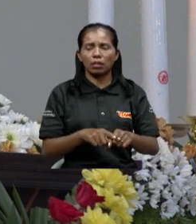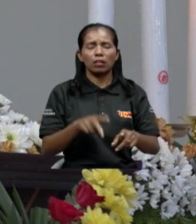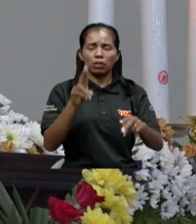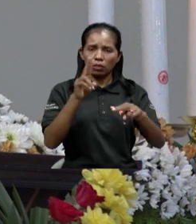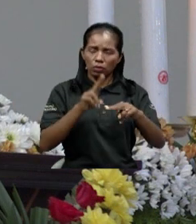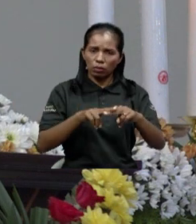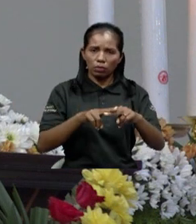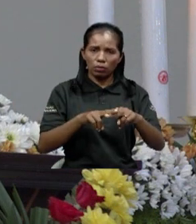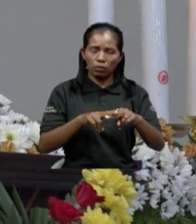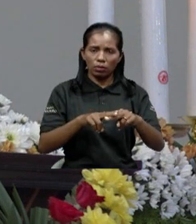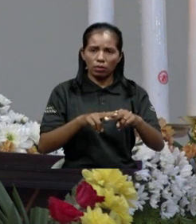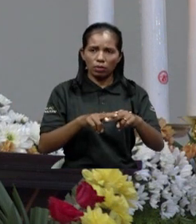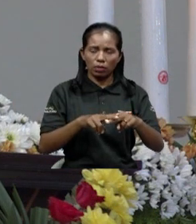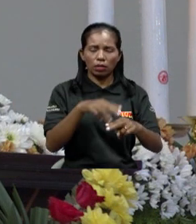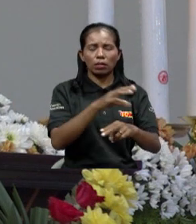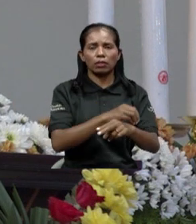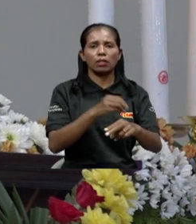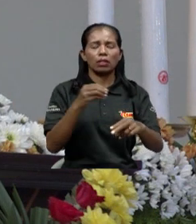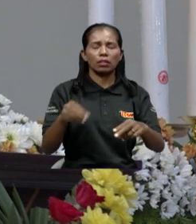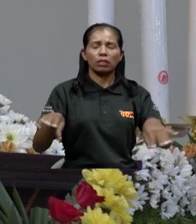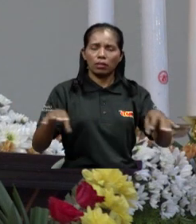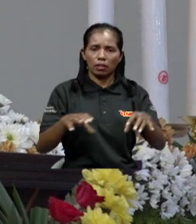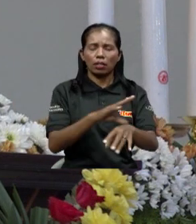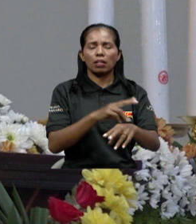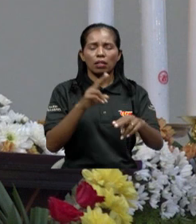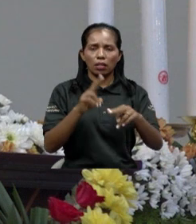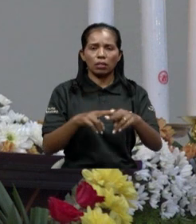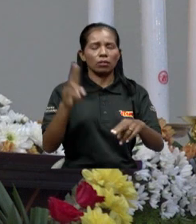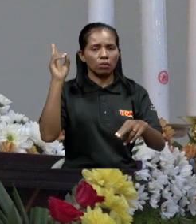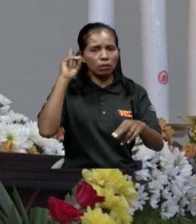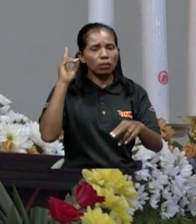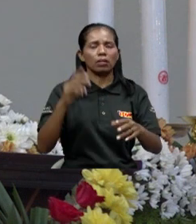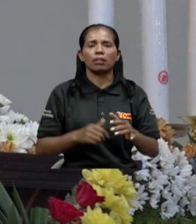turmetin iha confessionario atu rona